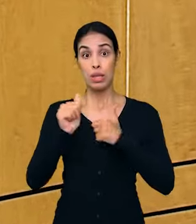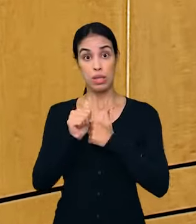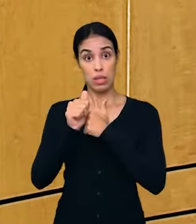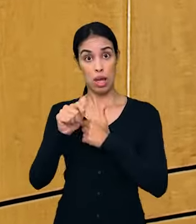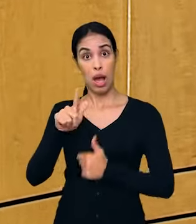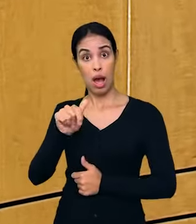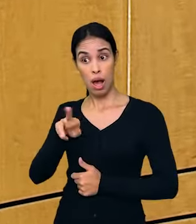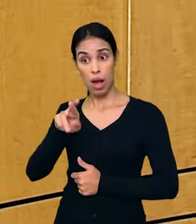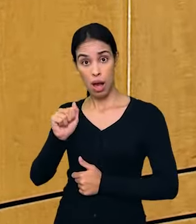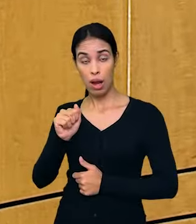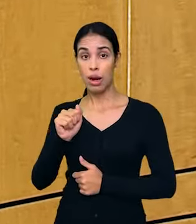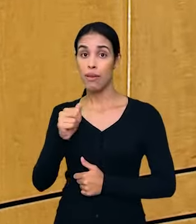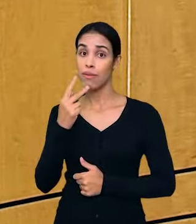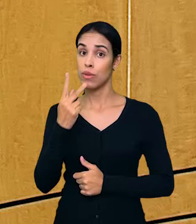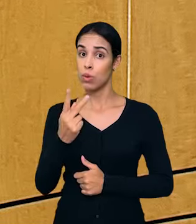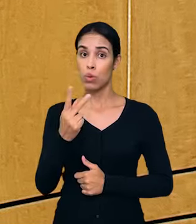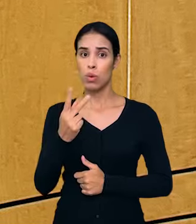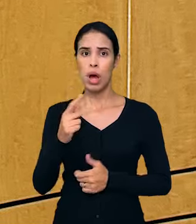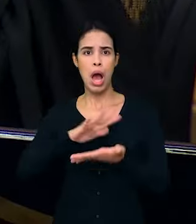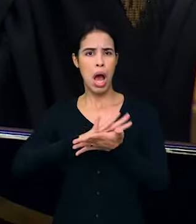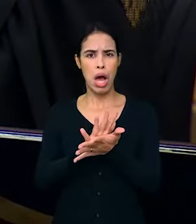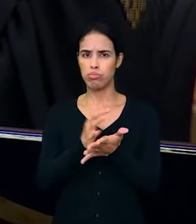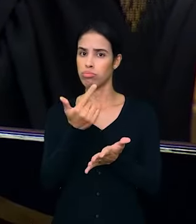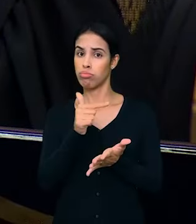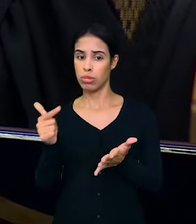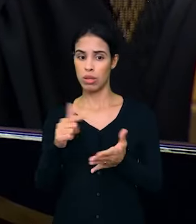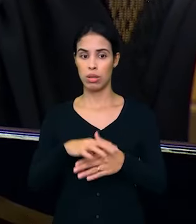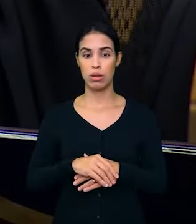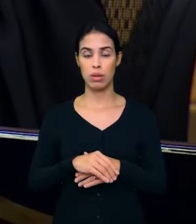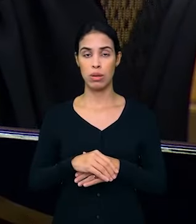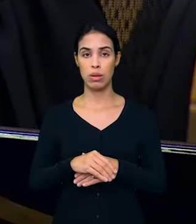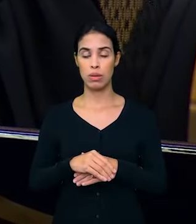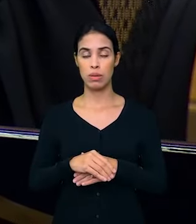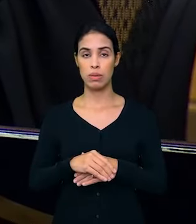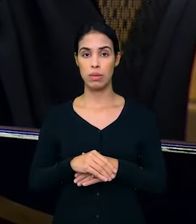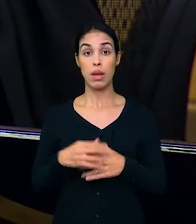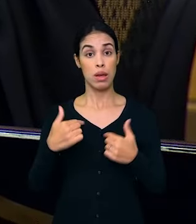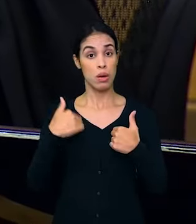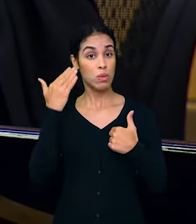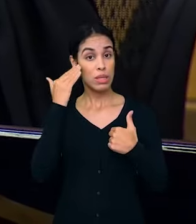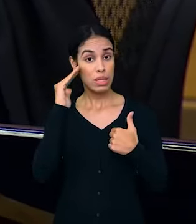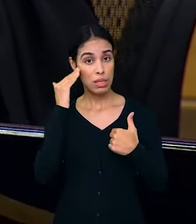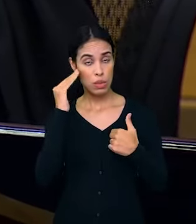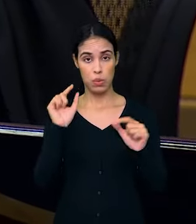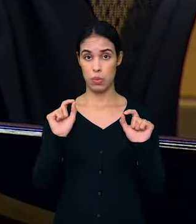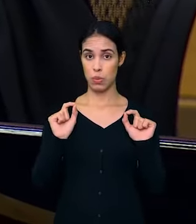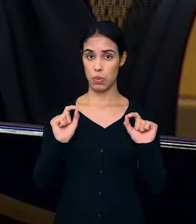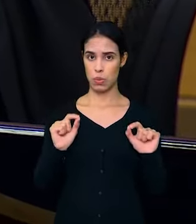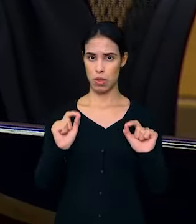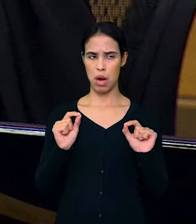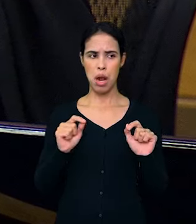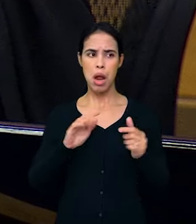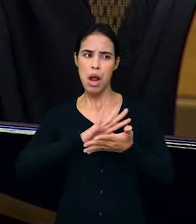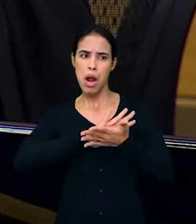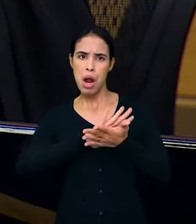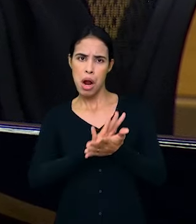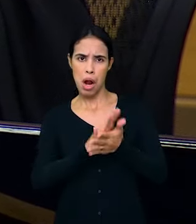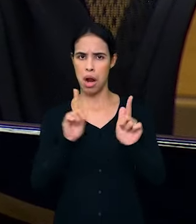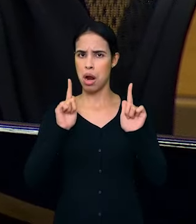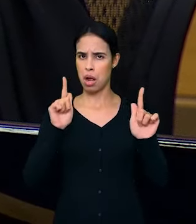ministro Agra Belmonte, no sentido de afastar a abusividade. Estou aqui entendendo que não